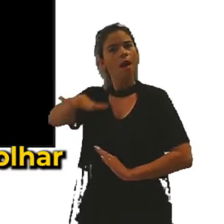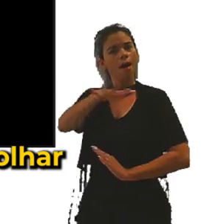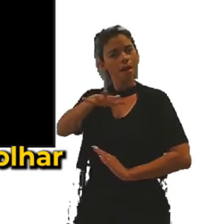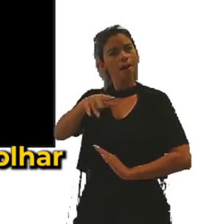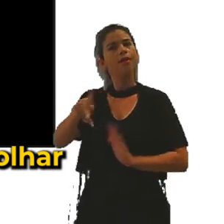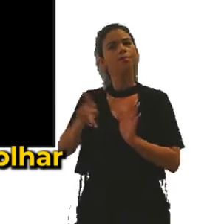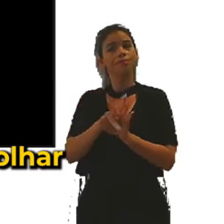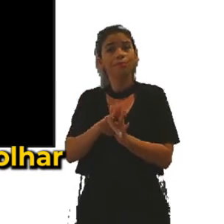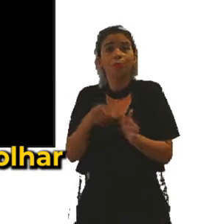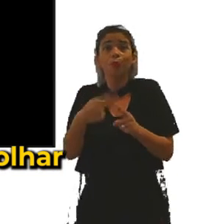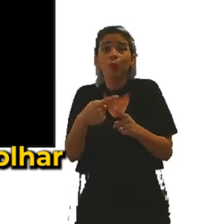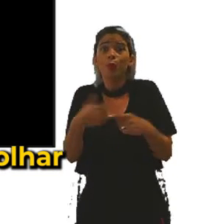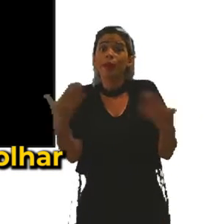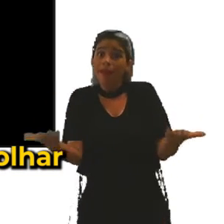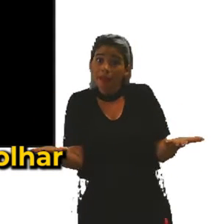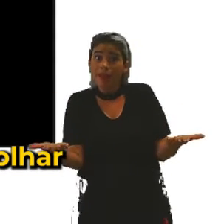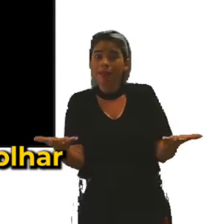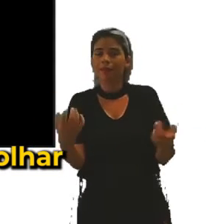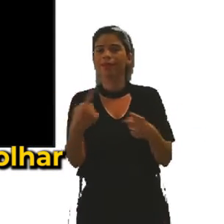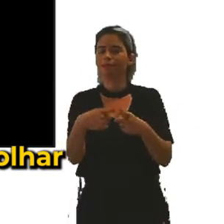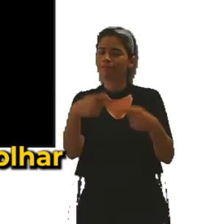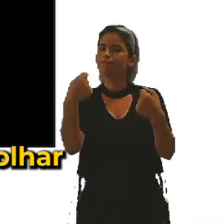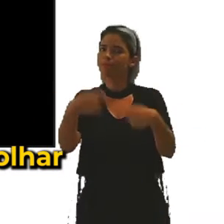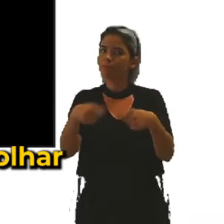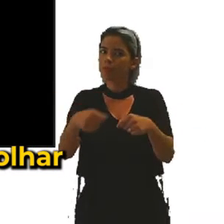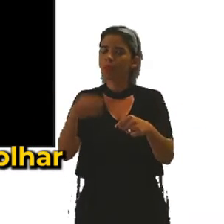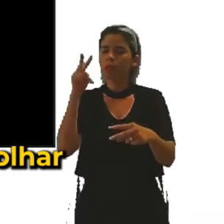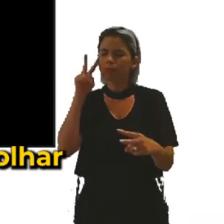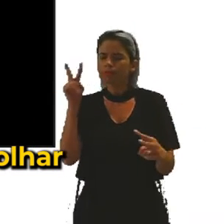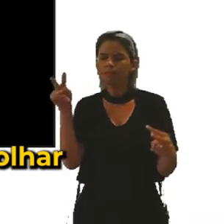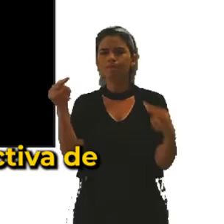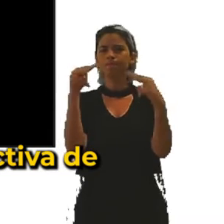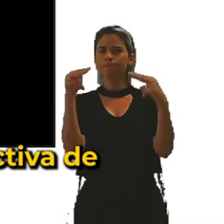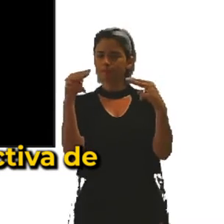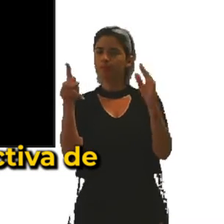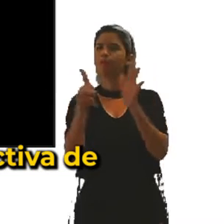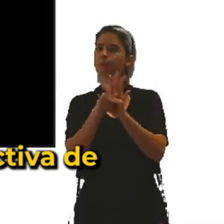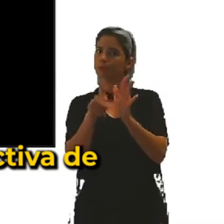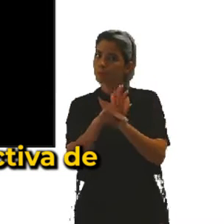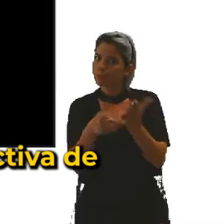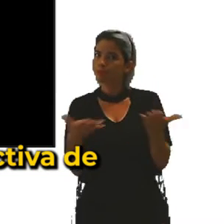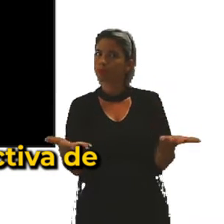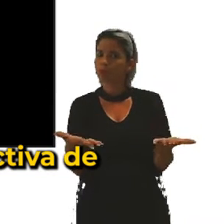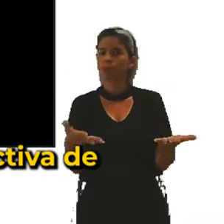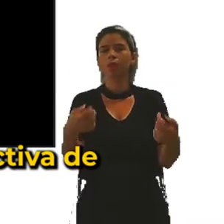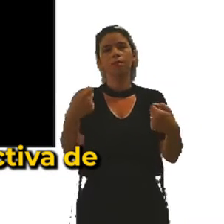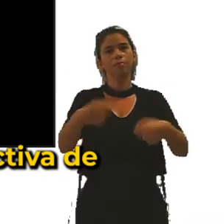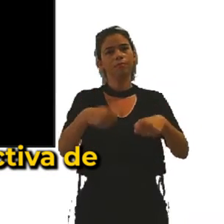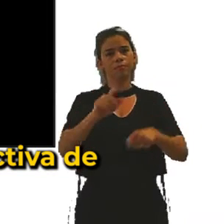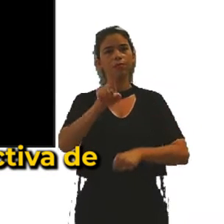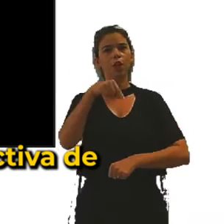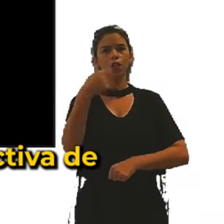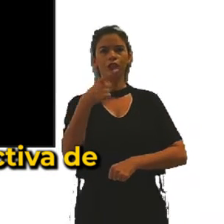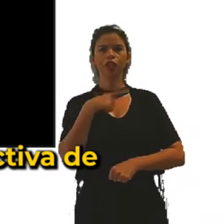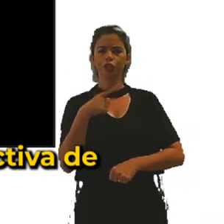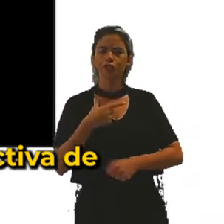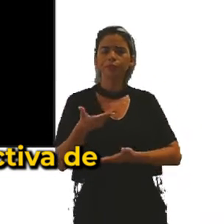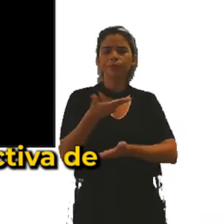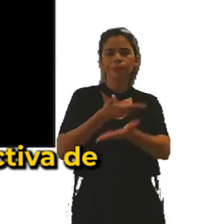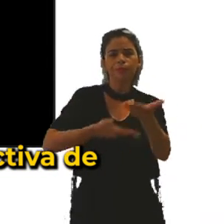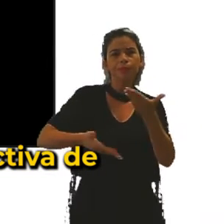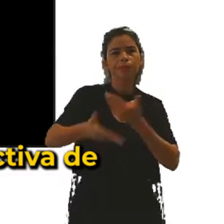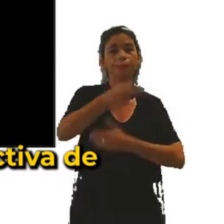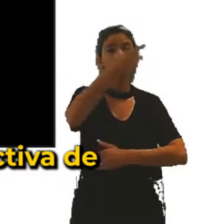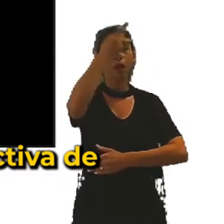atrás, justamente em razão desse olhar androcêntrico. Portanto, tratarmos, então,